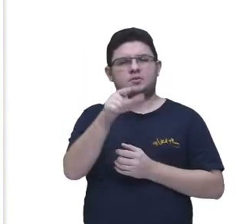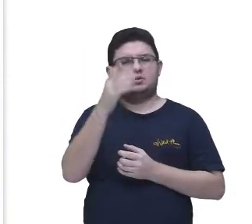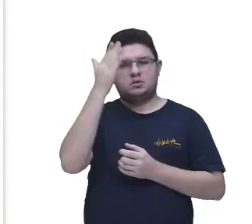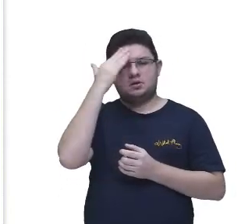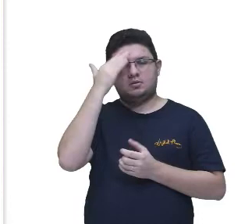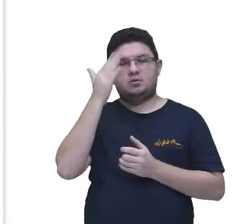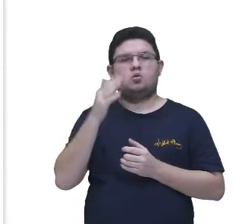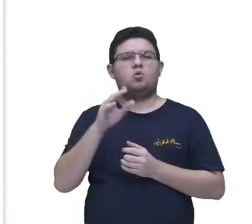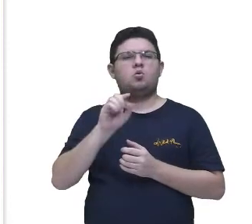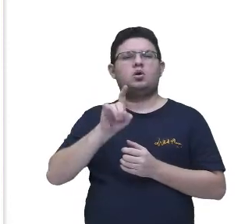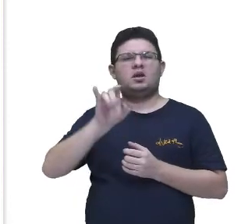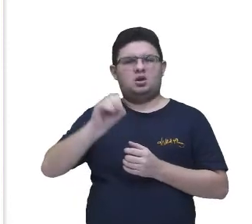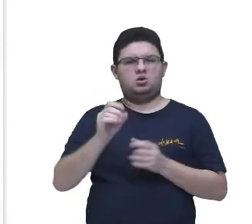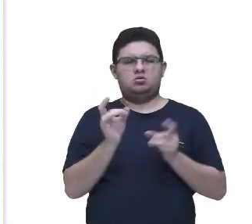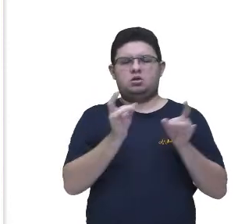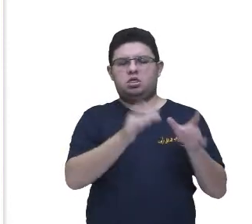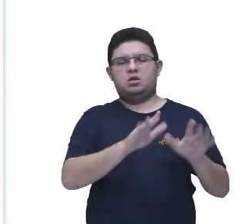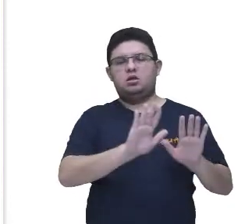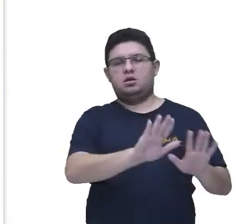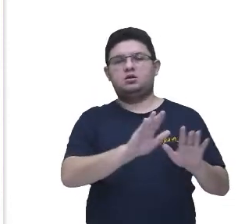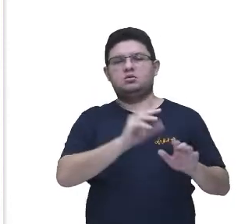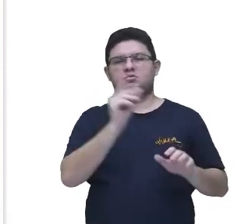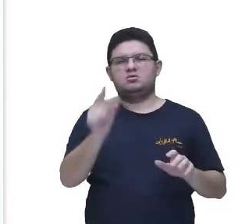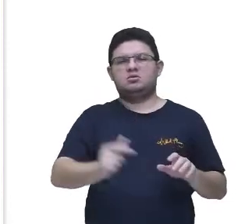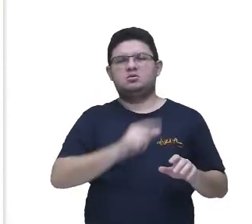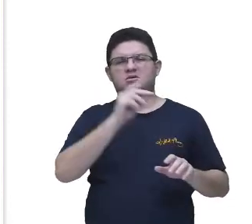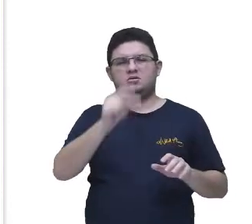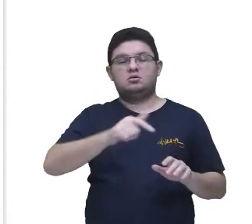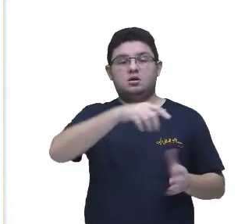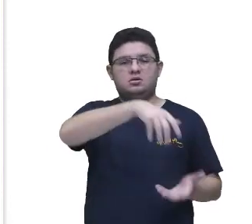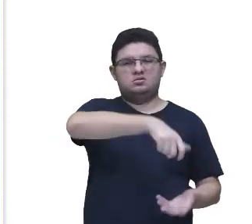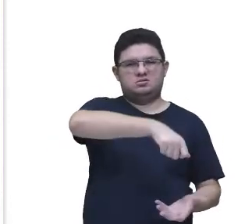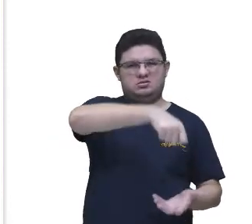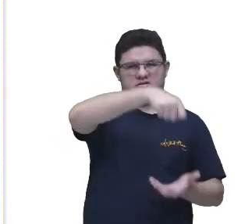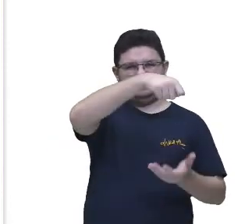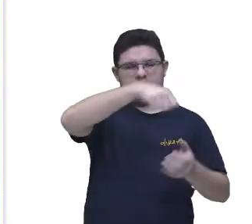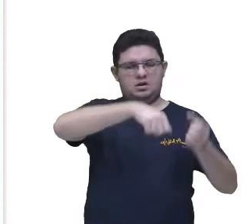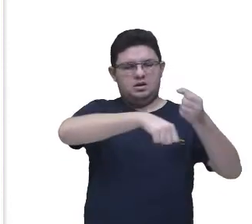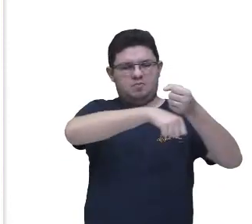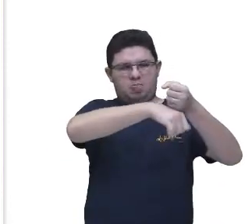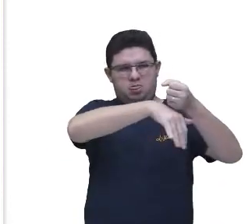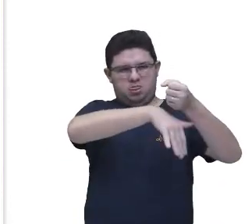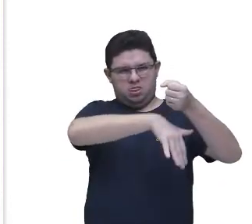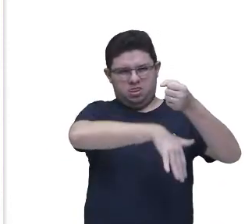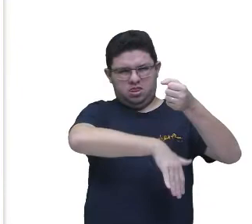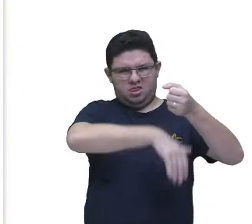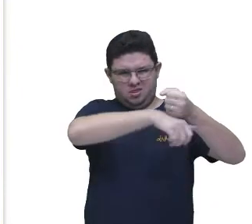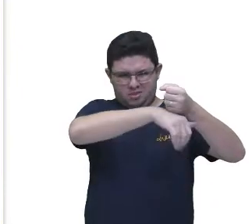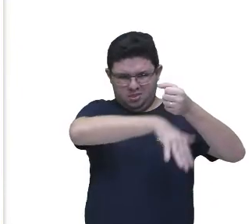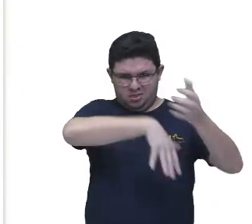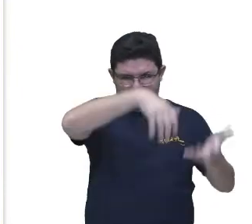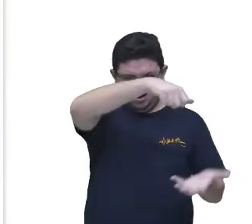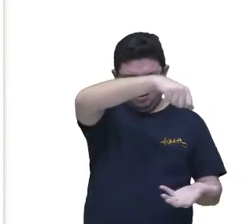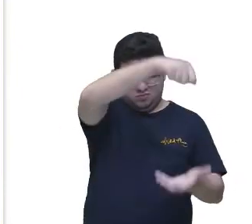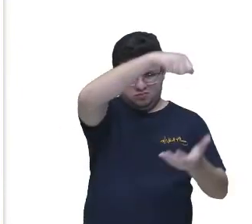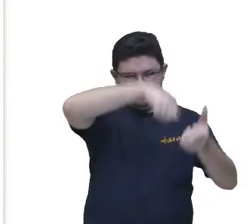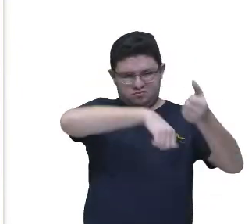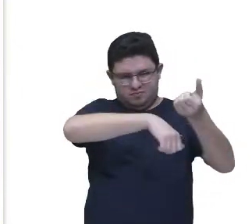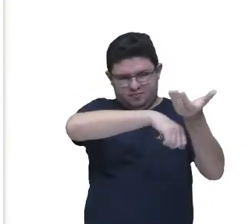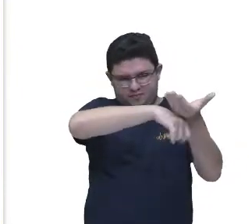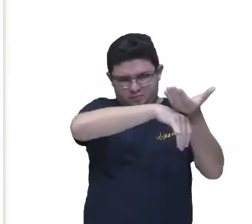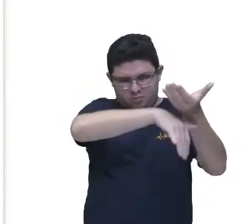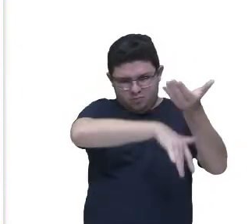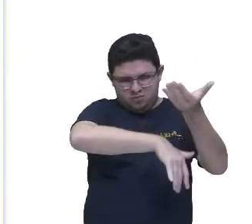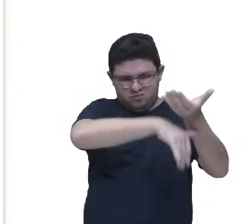alguns dias? E aí, quando tu foi levantar o saco de lixo, escorreu aquele líquido fedorento,